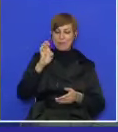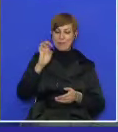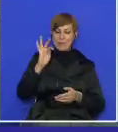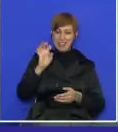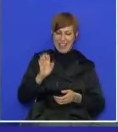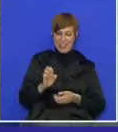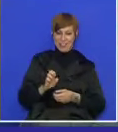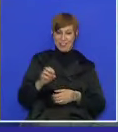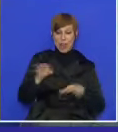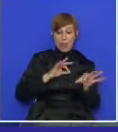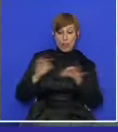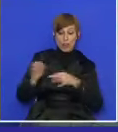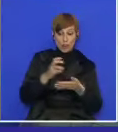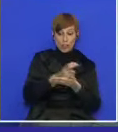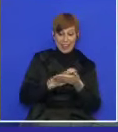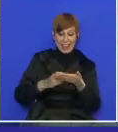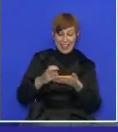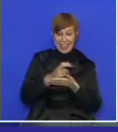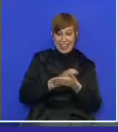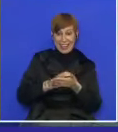Tudo pronto, sorteio da Quina, concurso